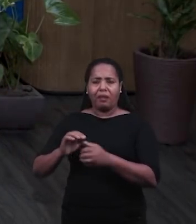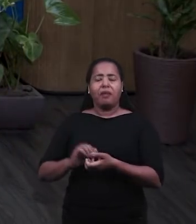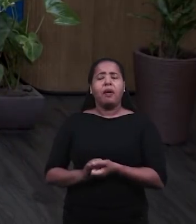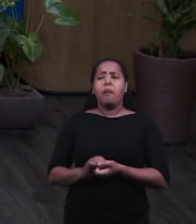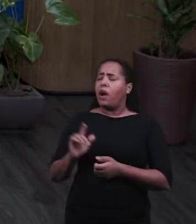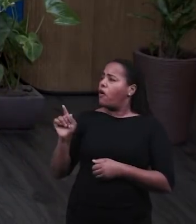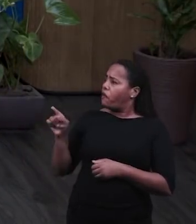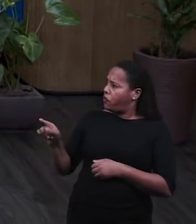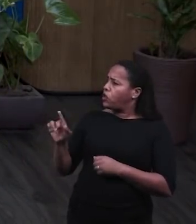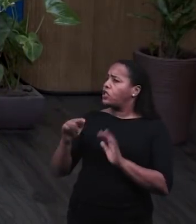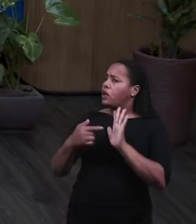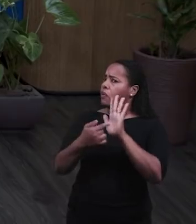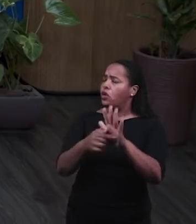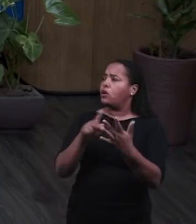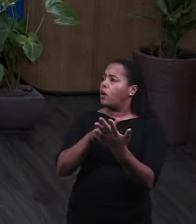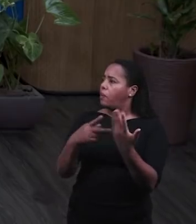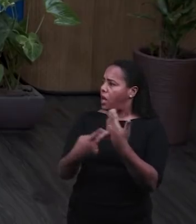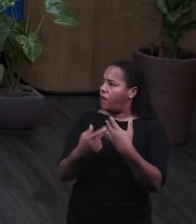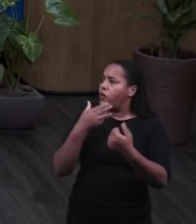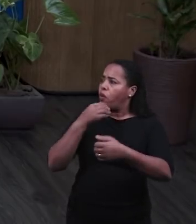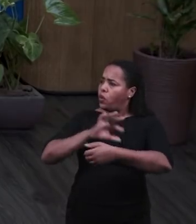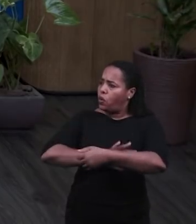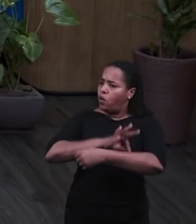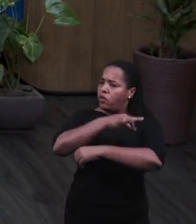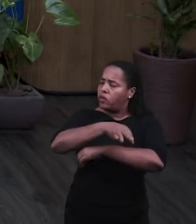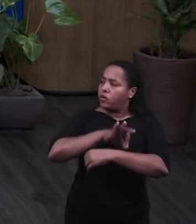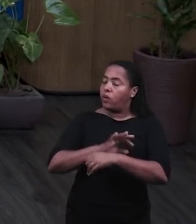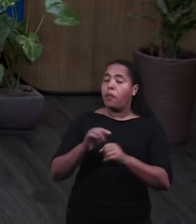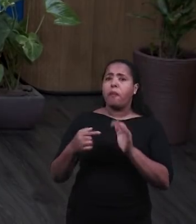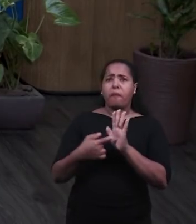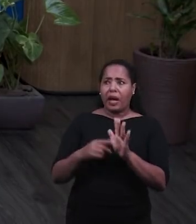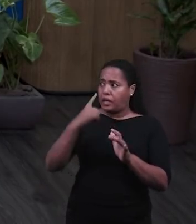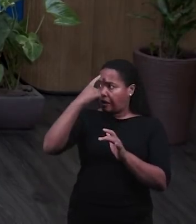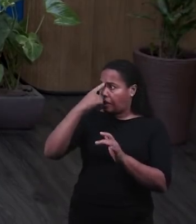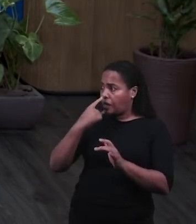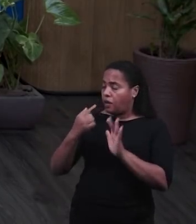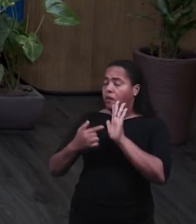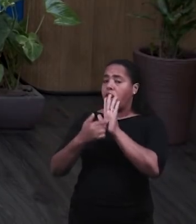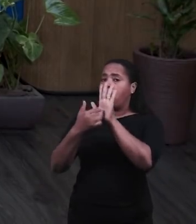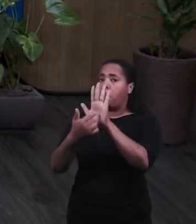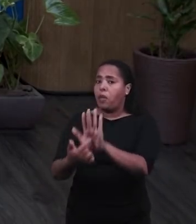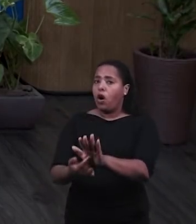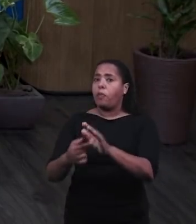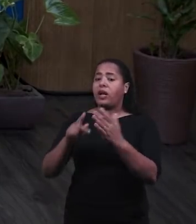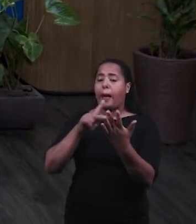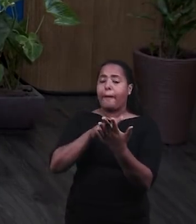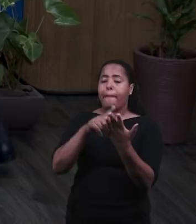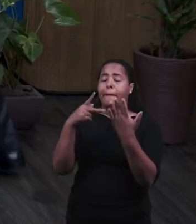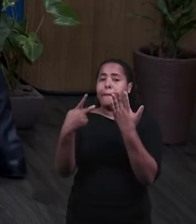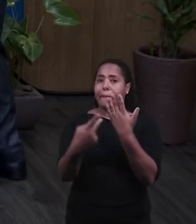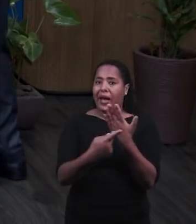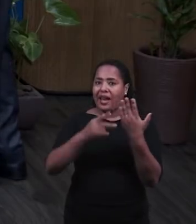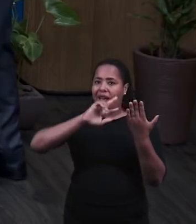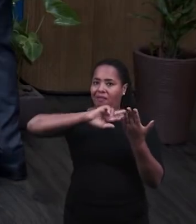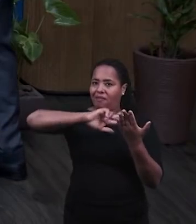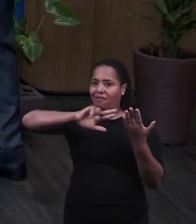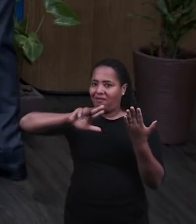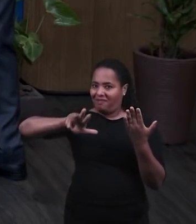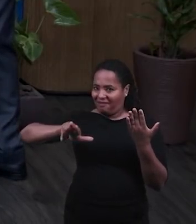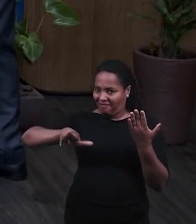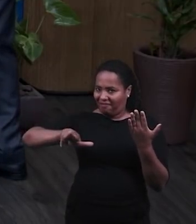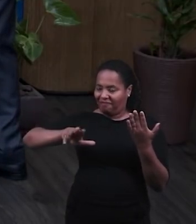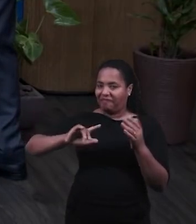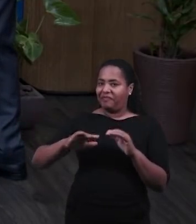da parábola do semeador, mas aqui indica, Daniel, enseada das parábolas. Das parábolas. E aqui